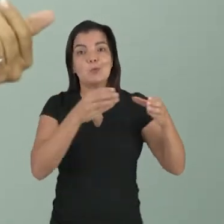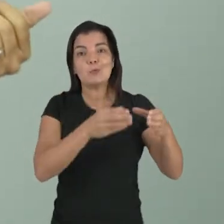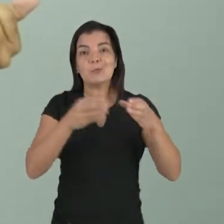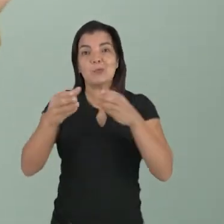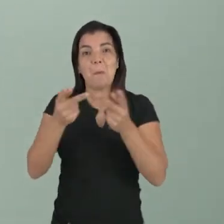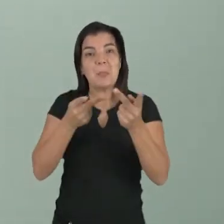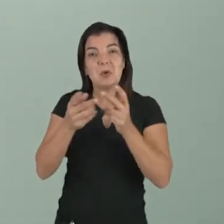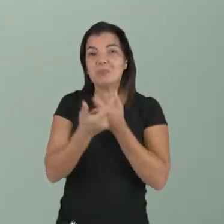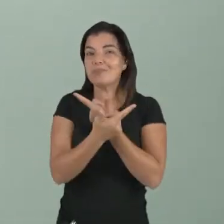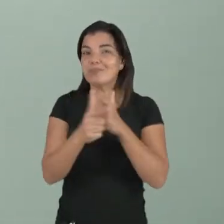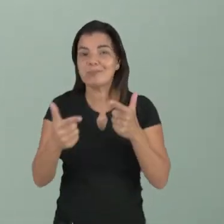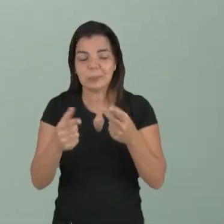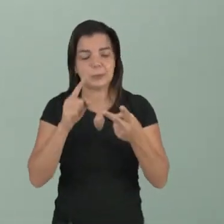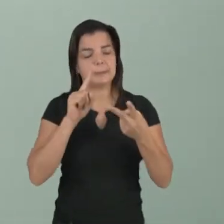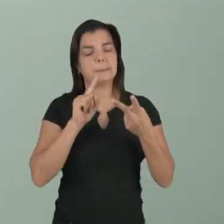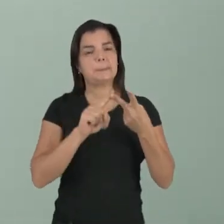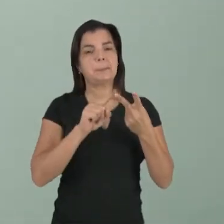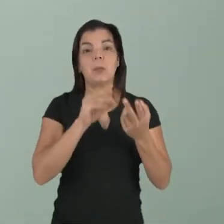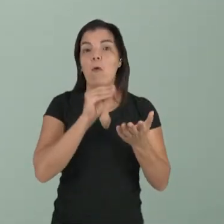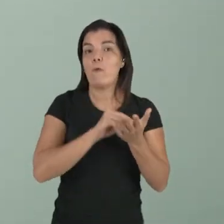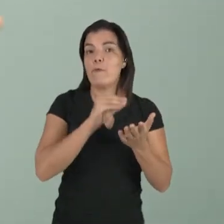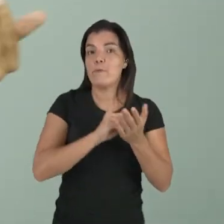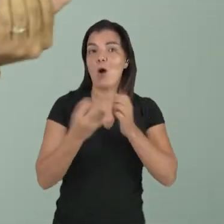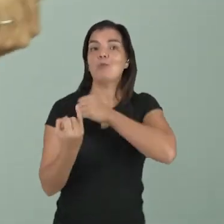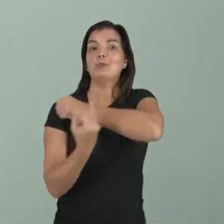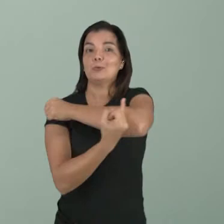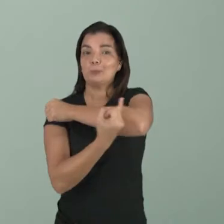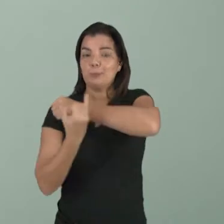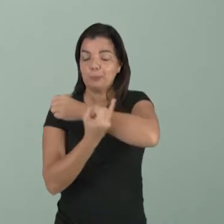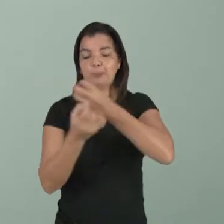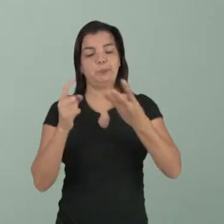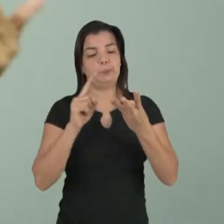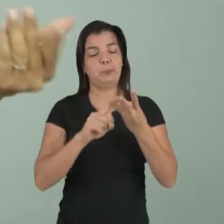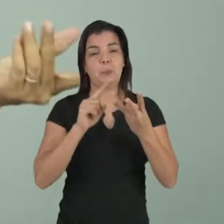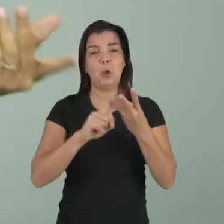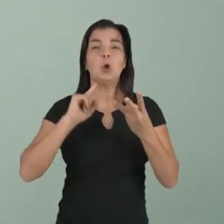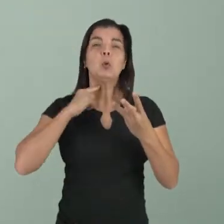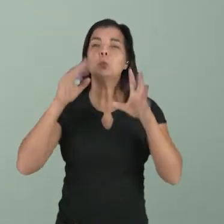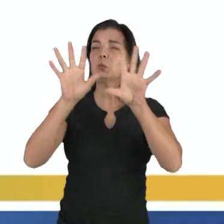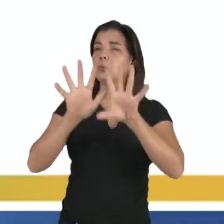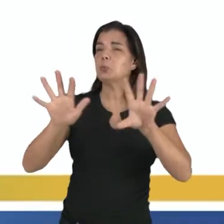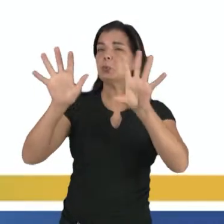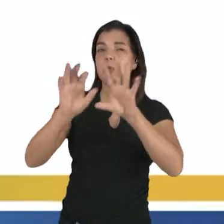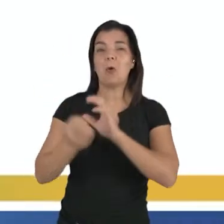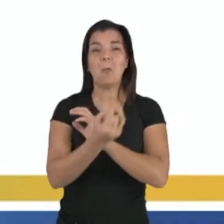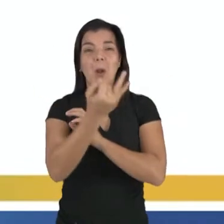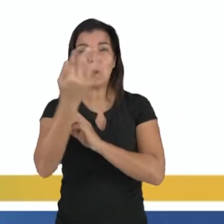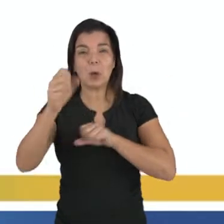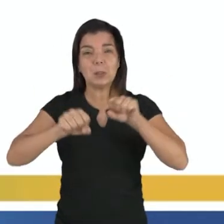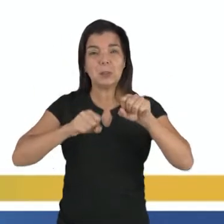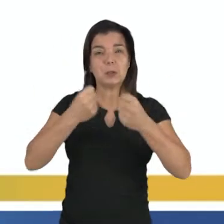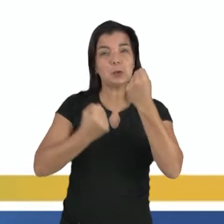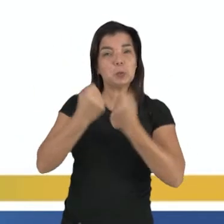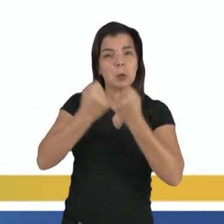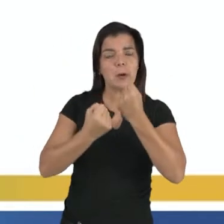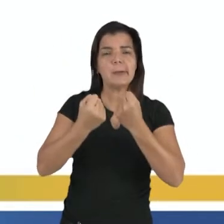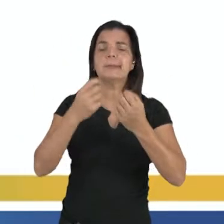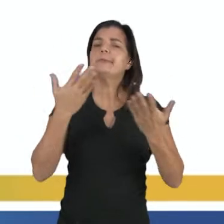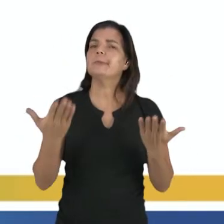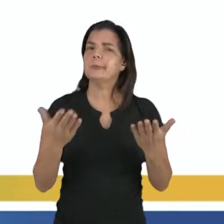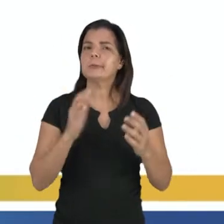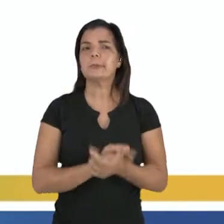sem planejamento, aí veio falta de infraestrutura, aí veio a questão da poluição do ar, pela quantidade de automóvel, aí você já começou a falar